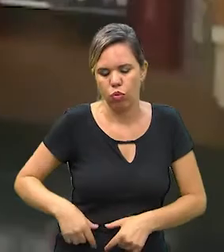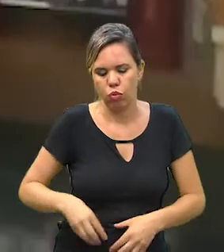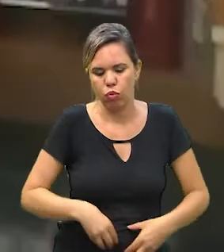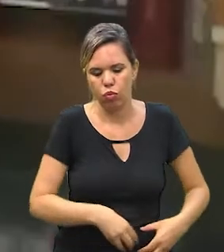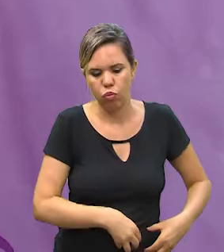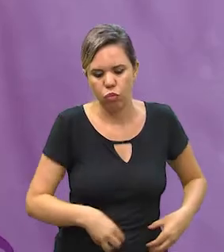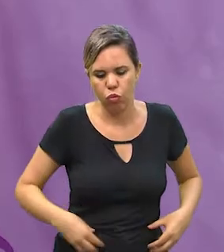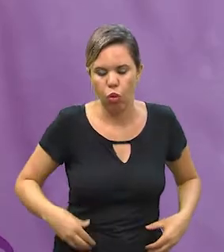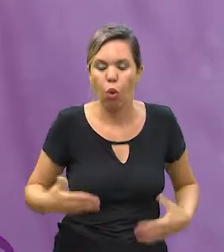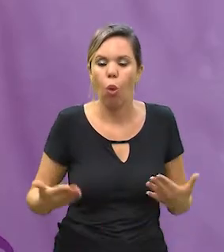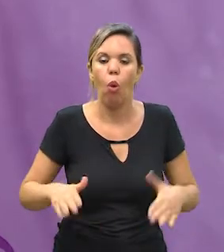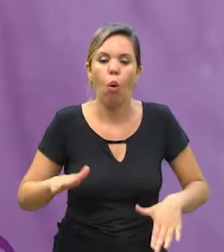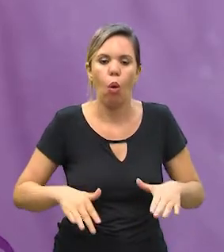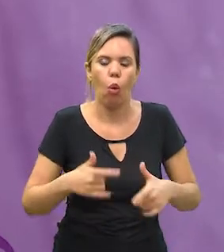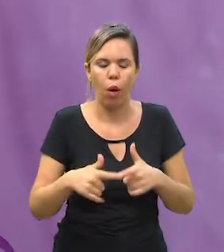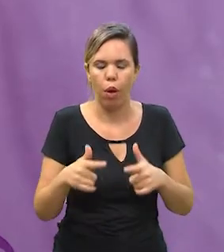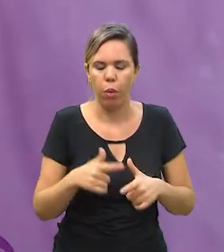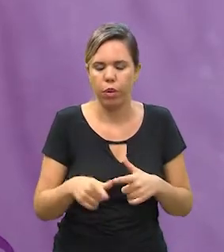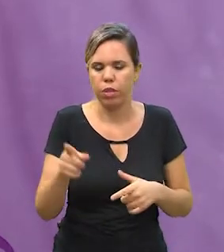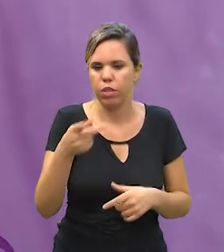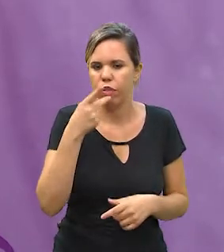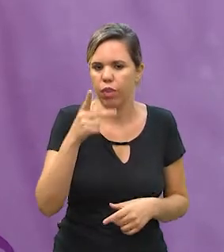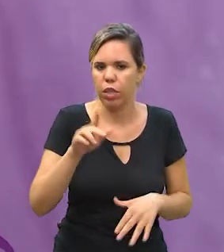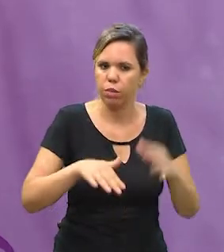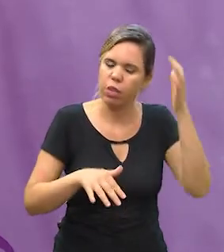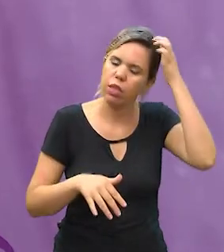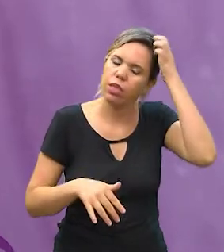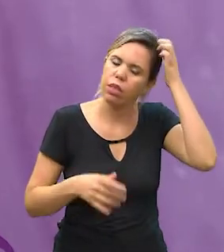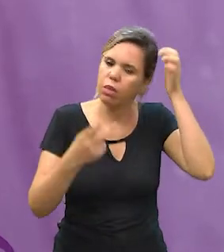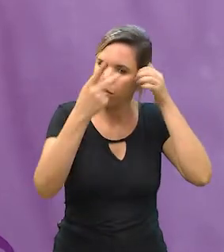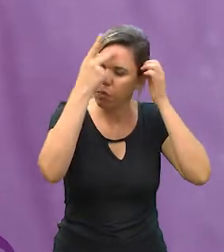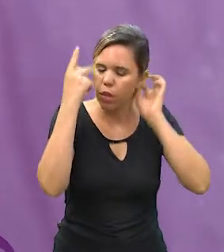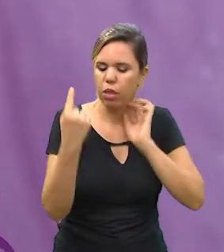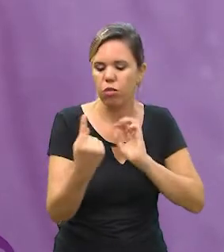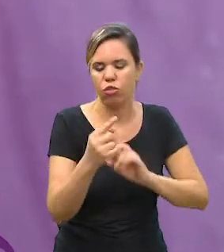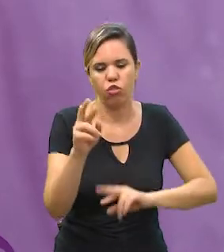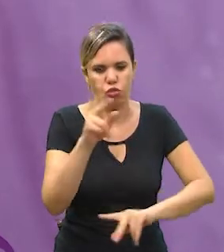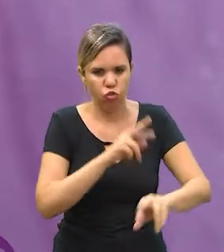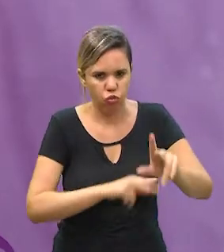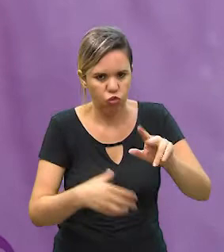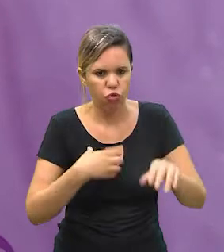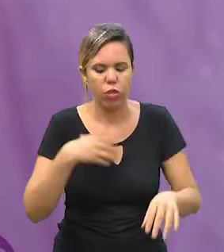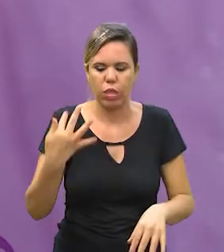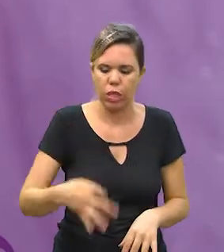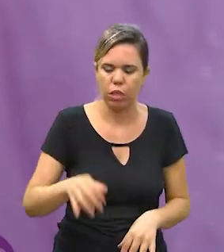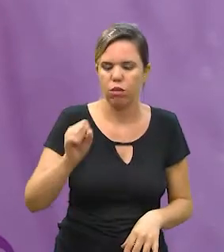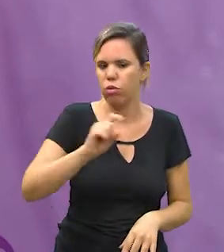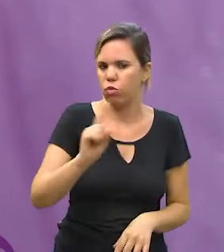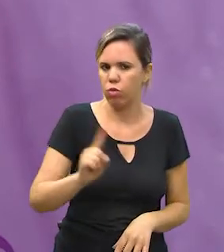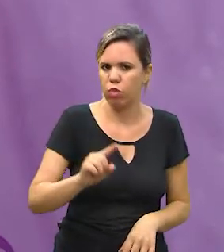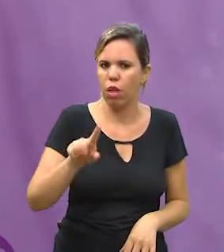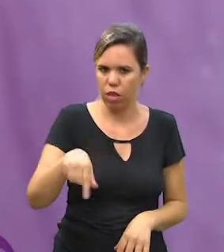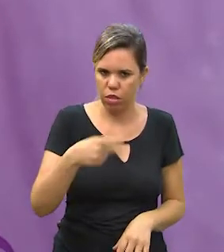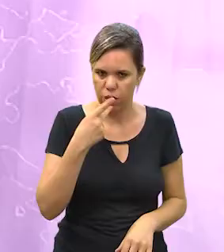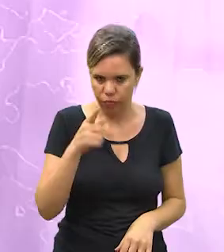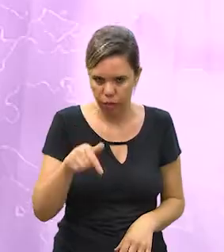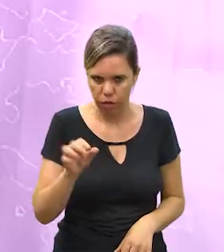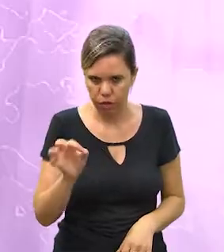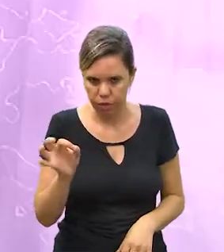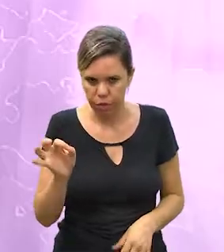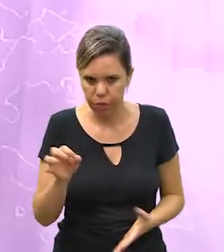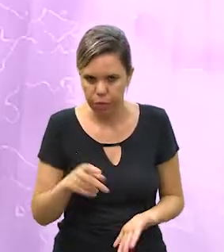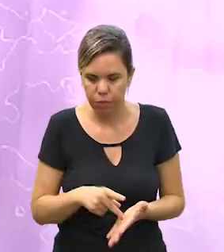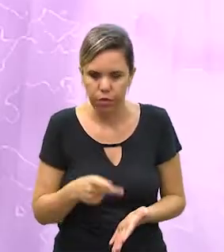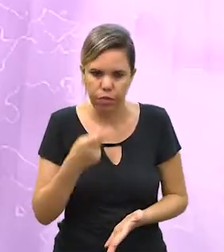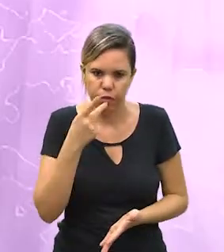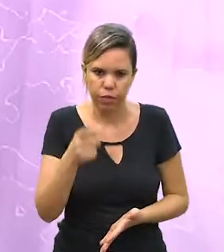problema. Até o senhor tinha citado que depende de paciente para paciente se vai ter uma dor ou não, né? É isso? Exato. É isso